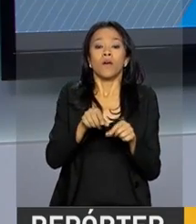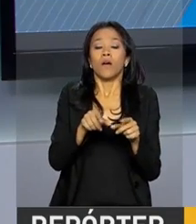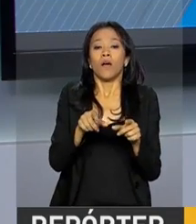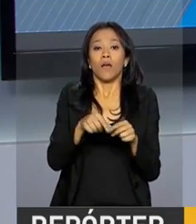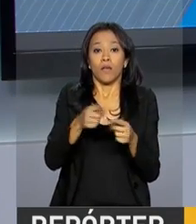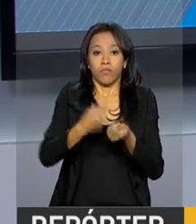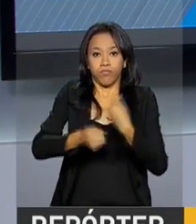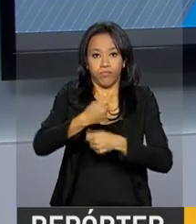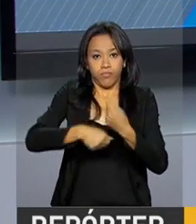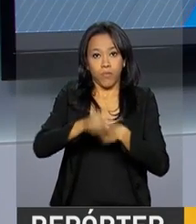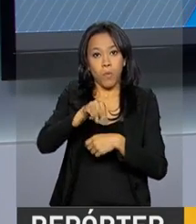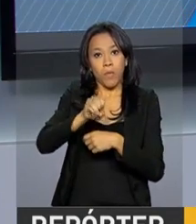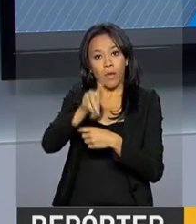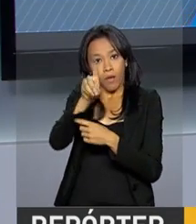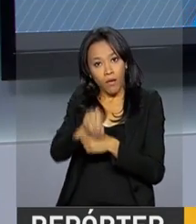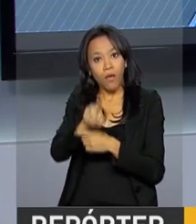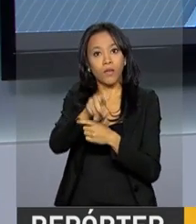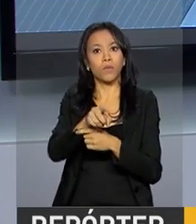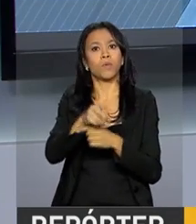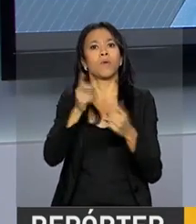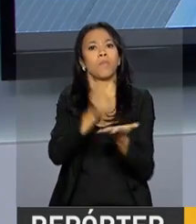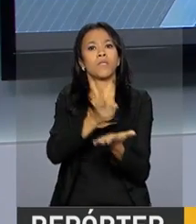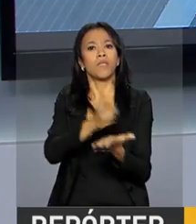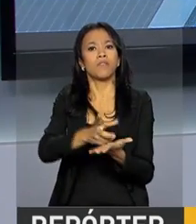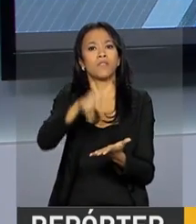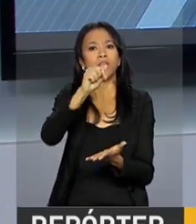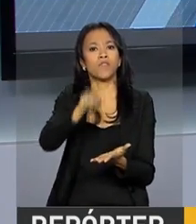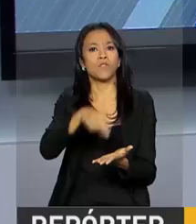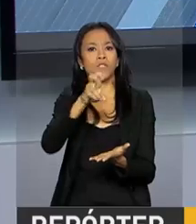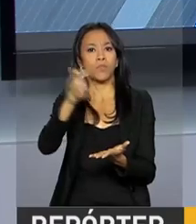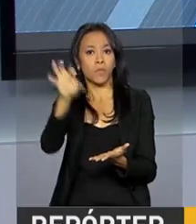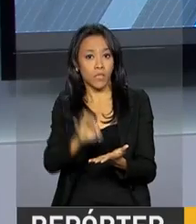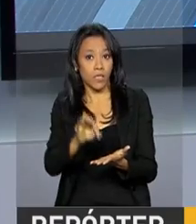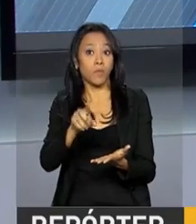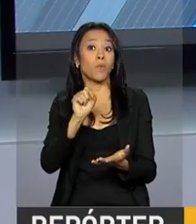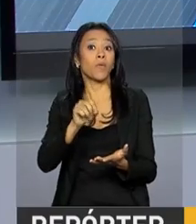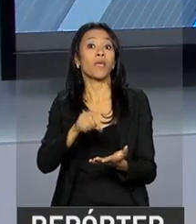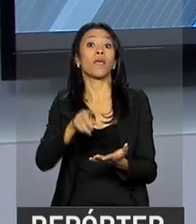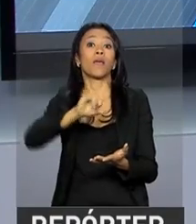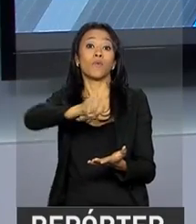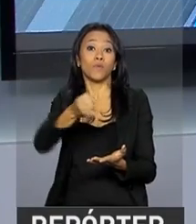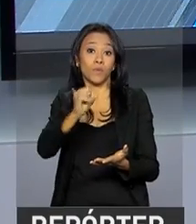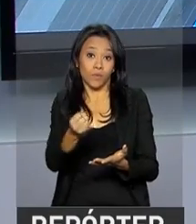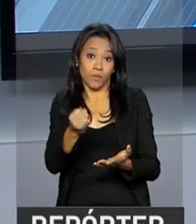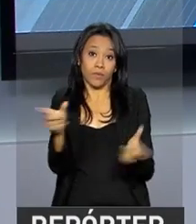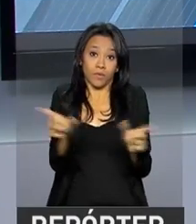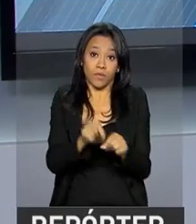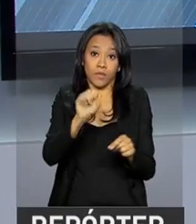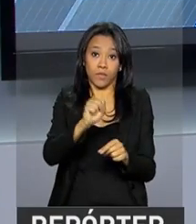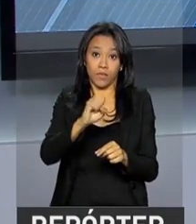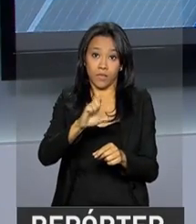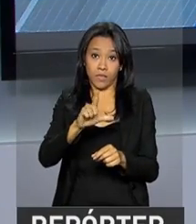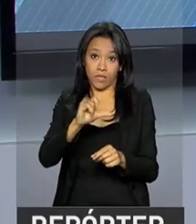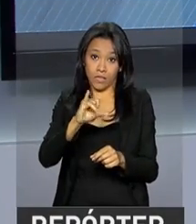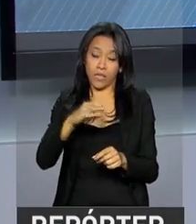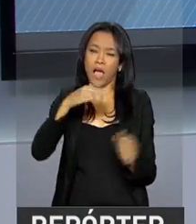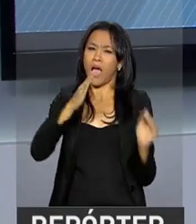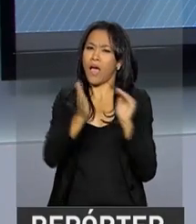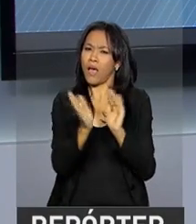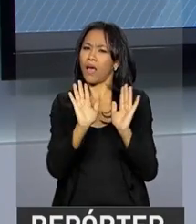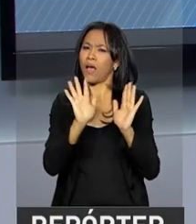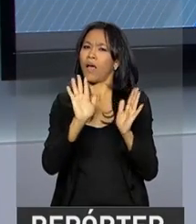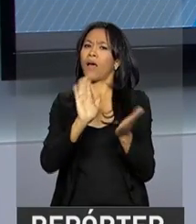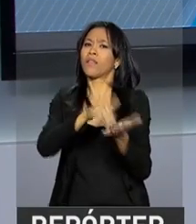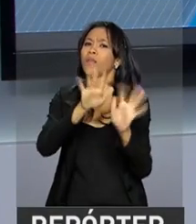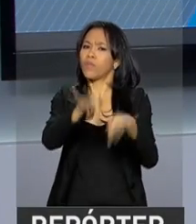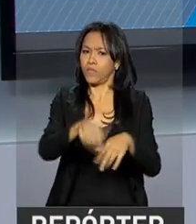em 7,5% a estimativa para a taxa básica de juros da economia, a Selic, até o final de 2017.